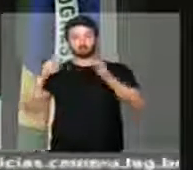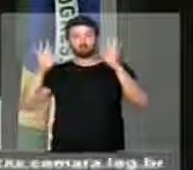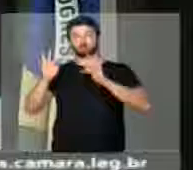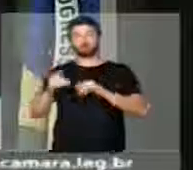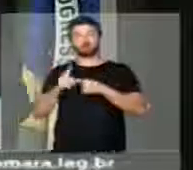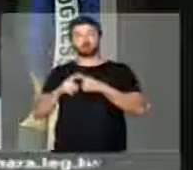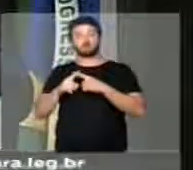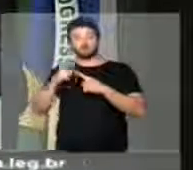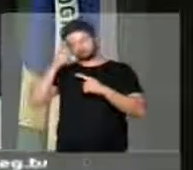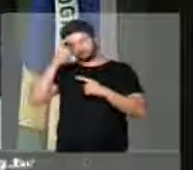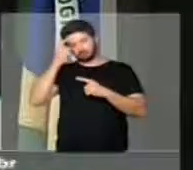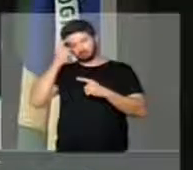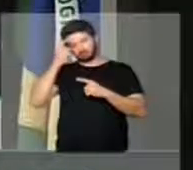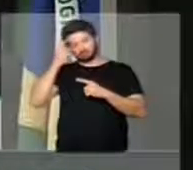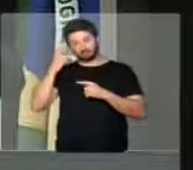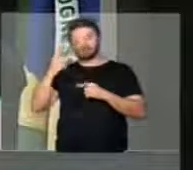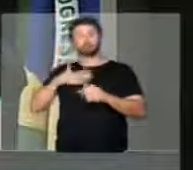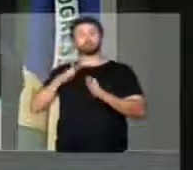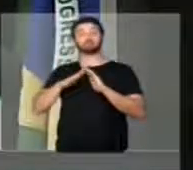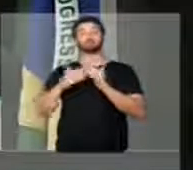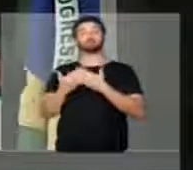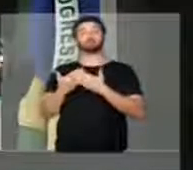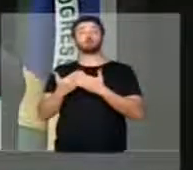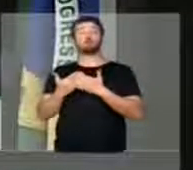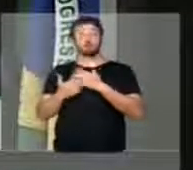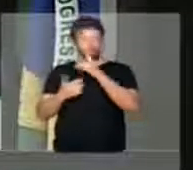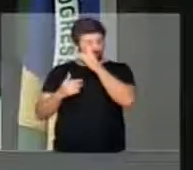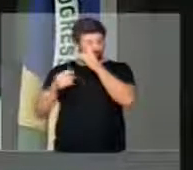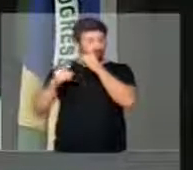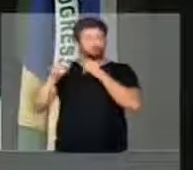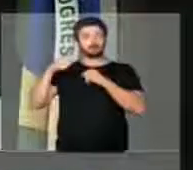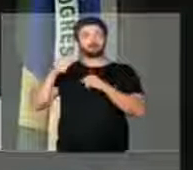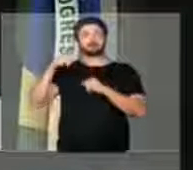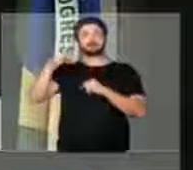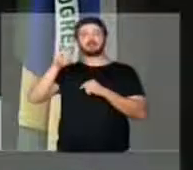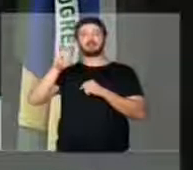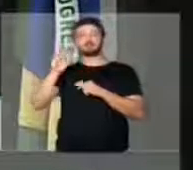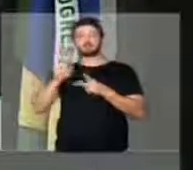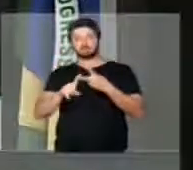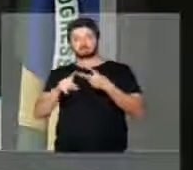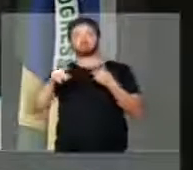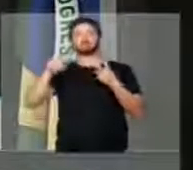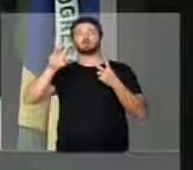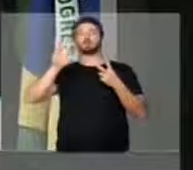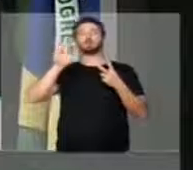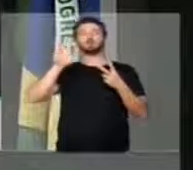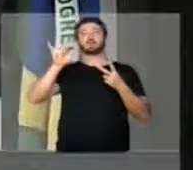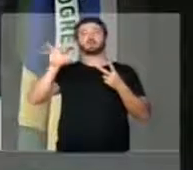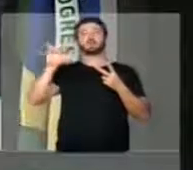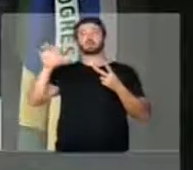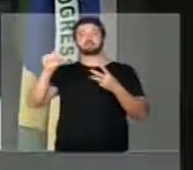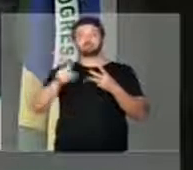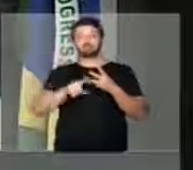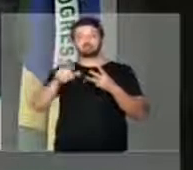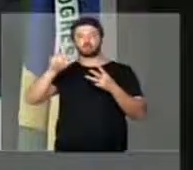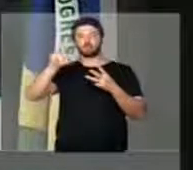ter na escola, de ter como escola Tancredo, Ulisses, Luiz